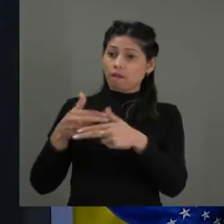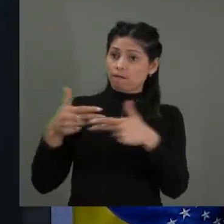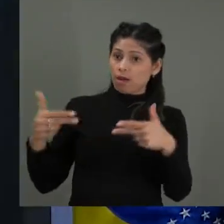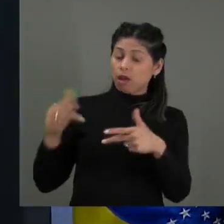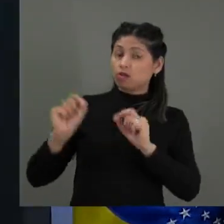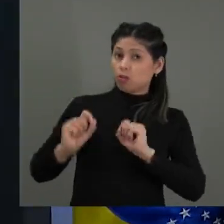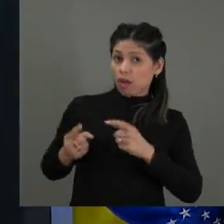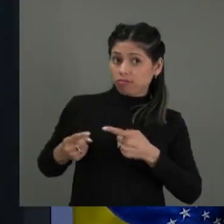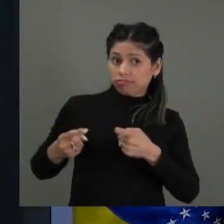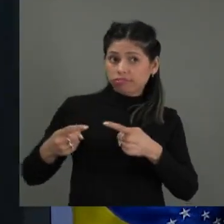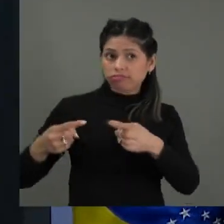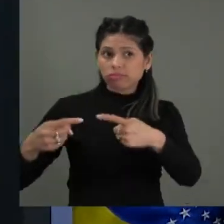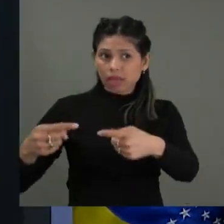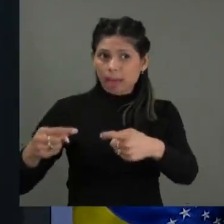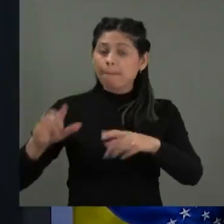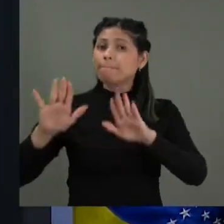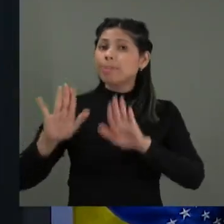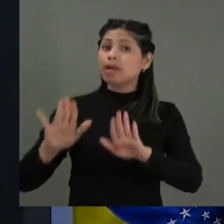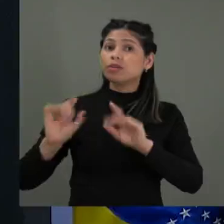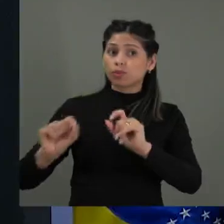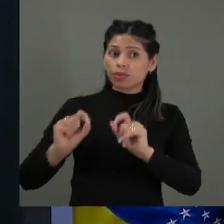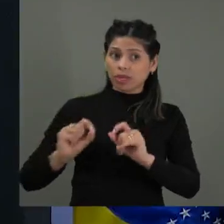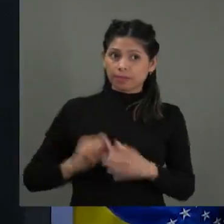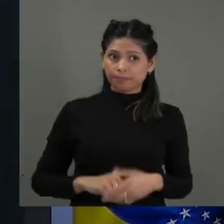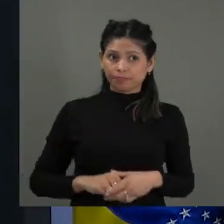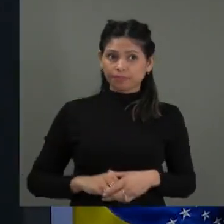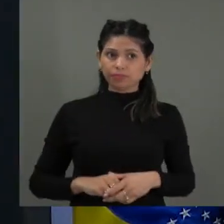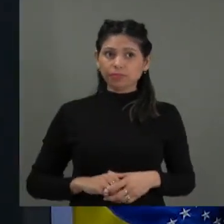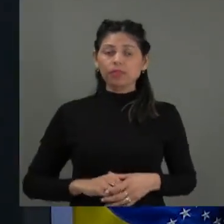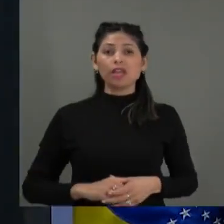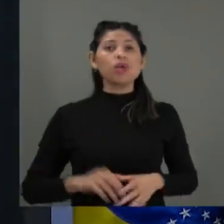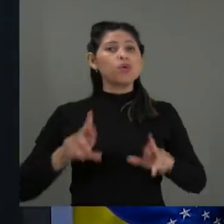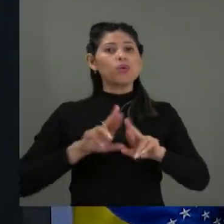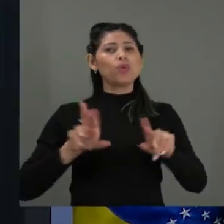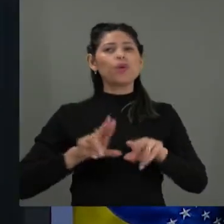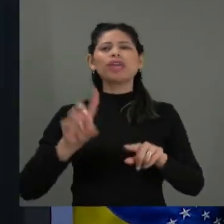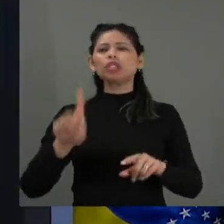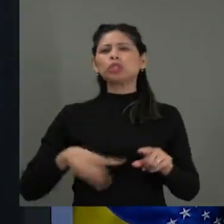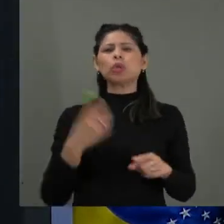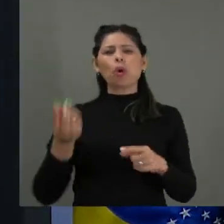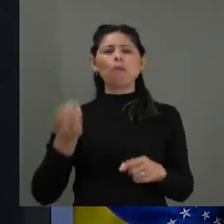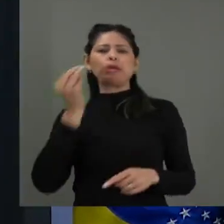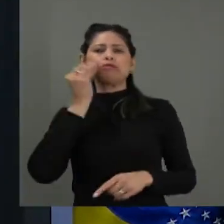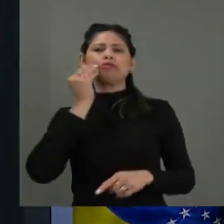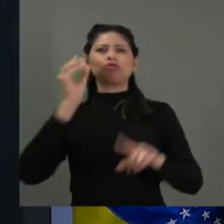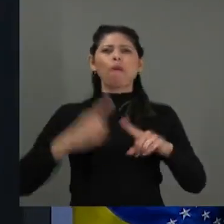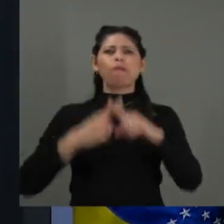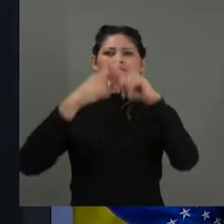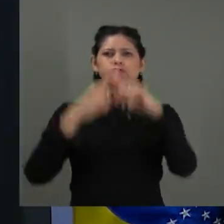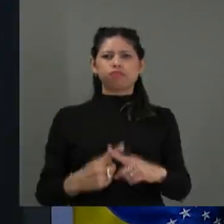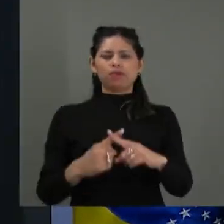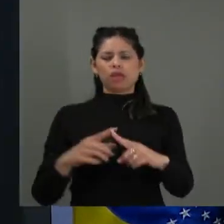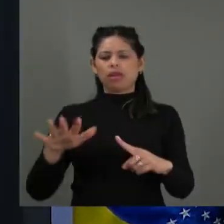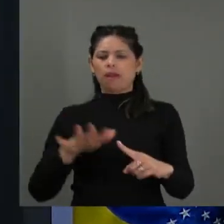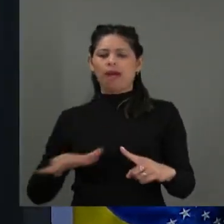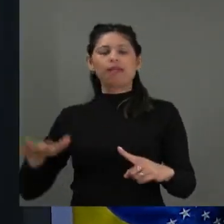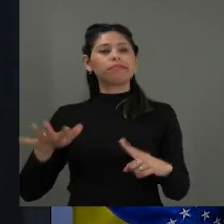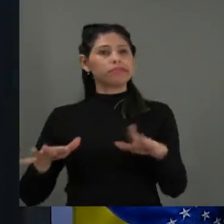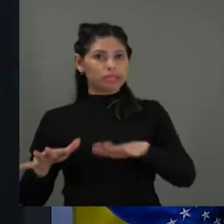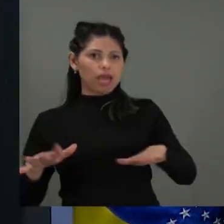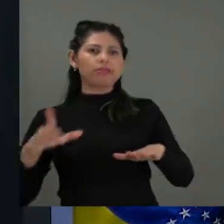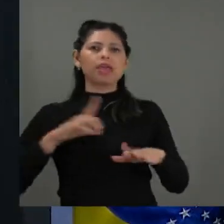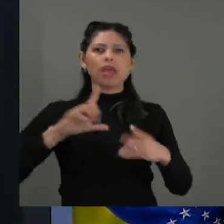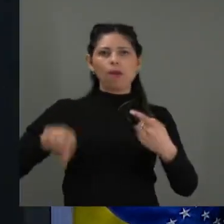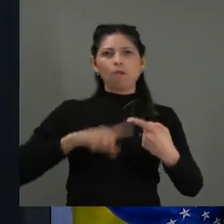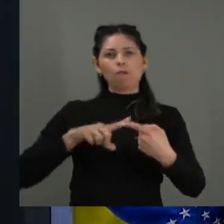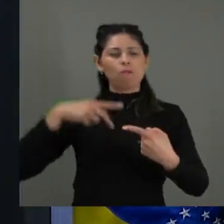guerras. A questão é complexa, porque não é apenas uma disputa por território, mas existem outros fatores políticos,